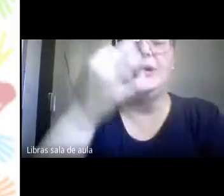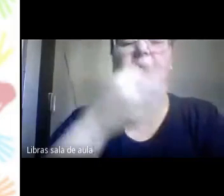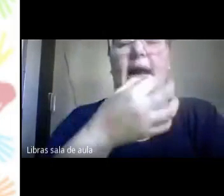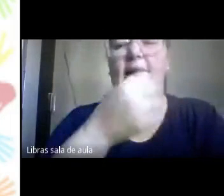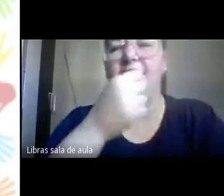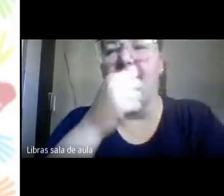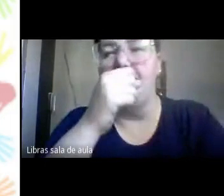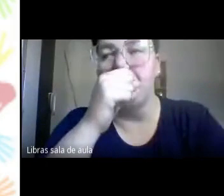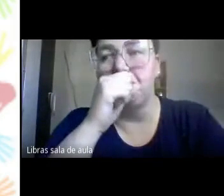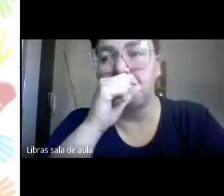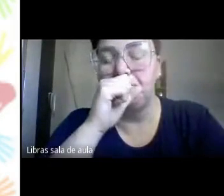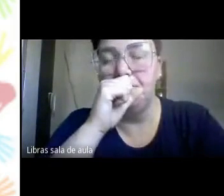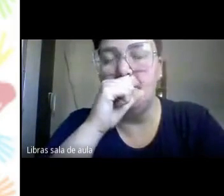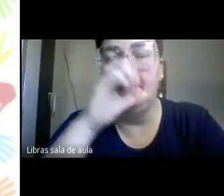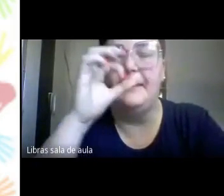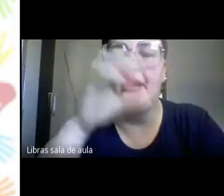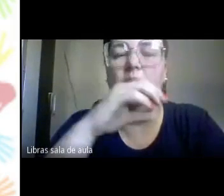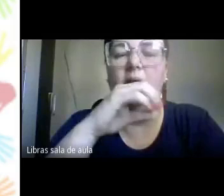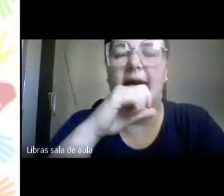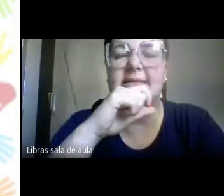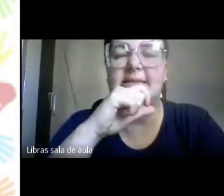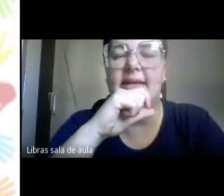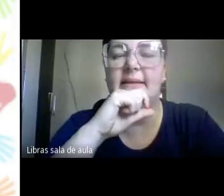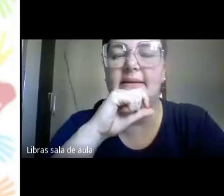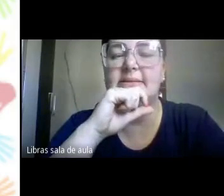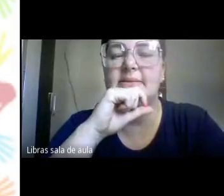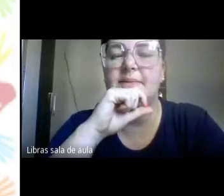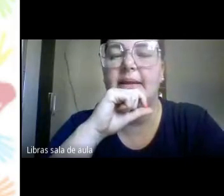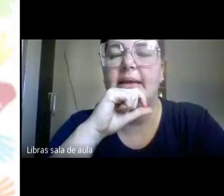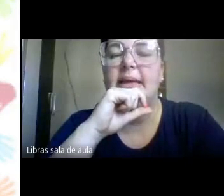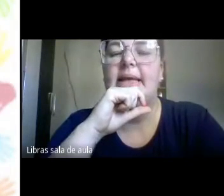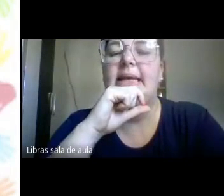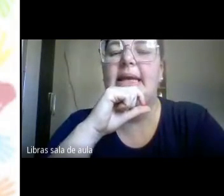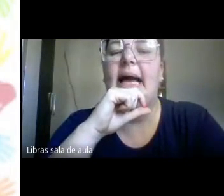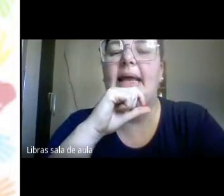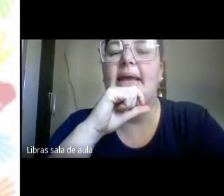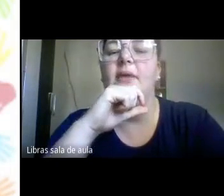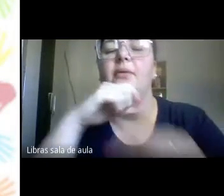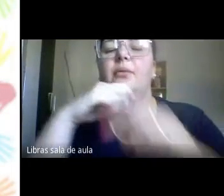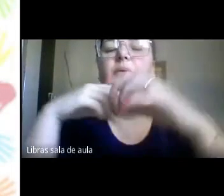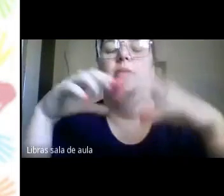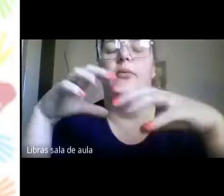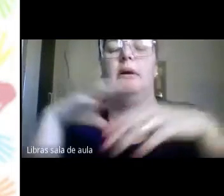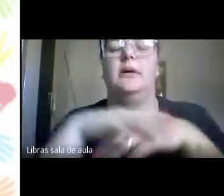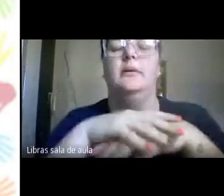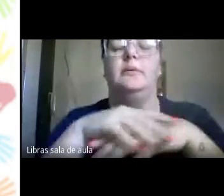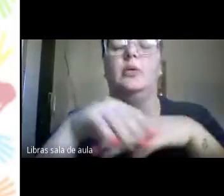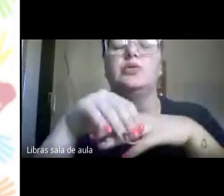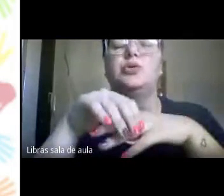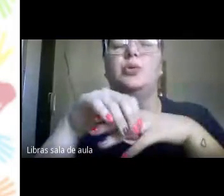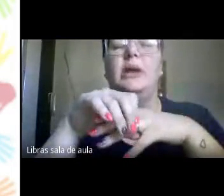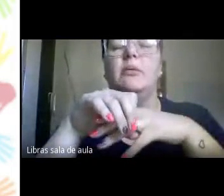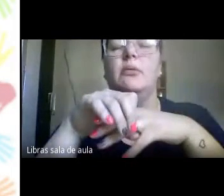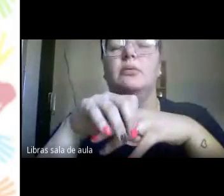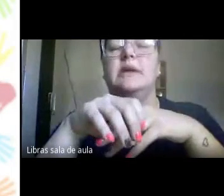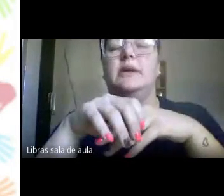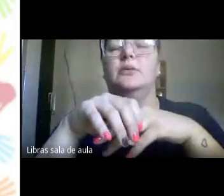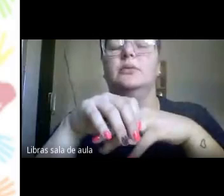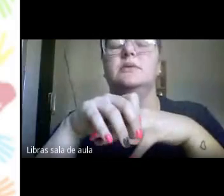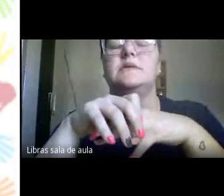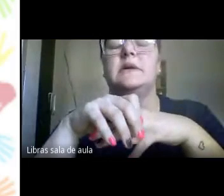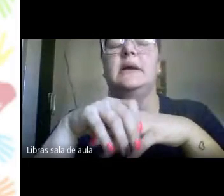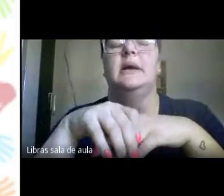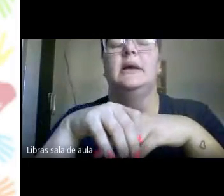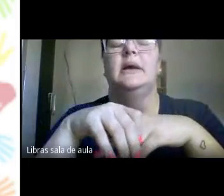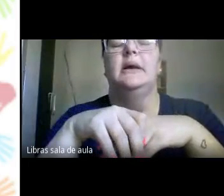tampinhas de garrafa para colar as letras. E aí eu construí com os